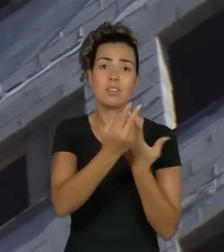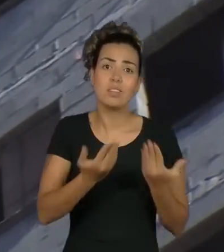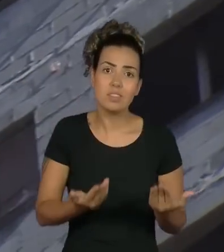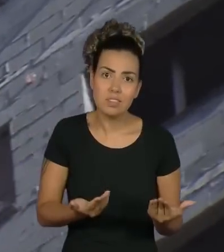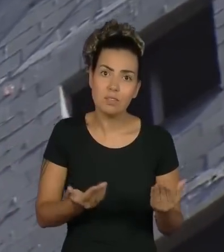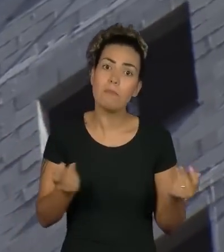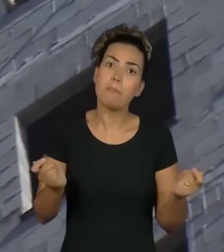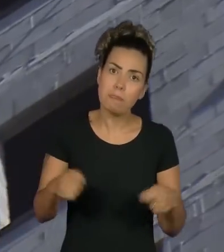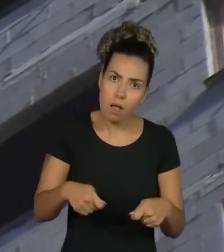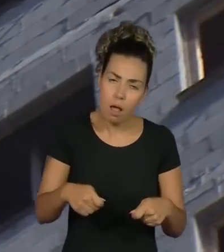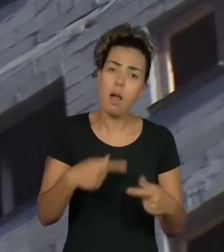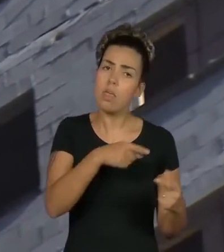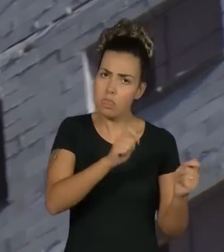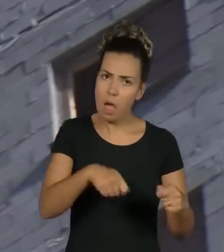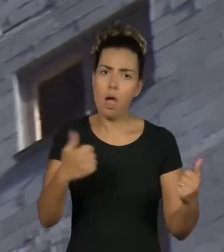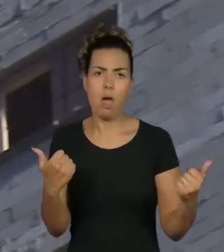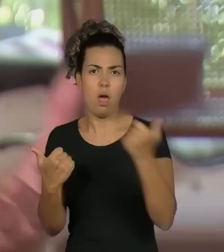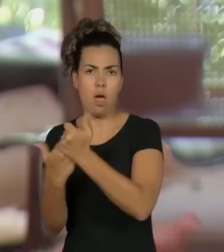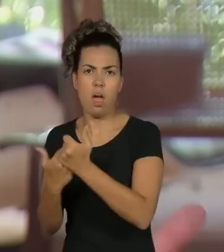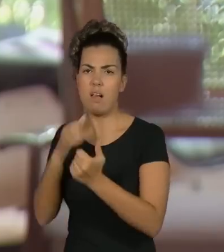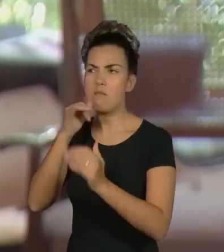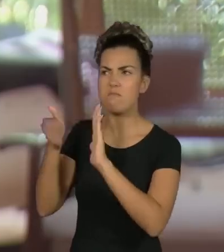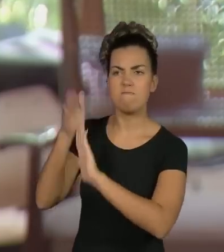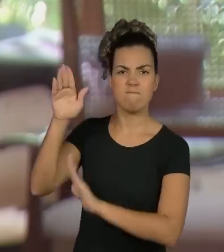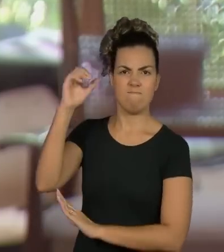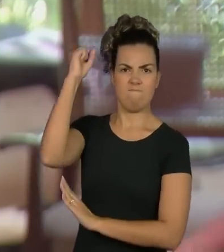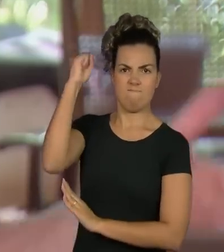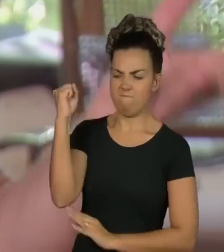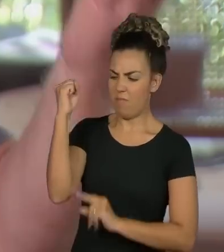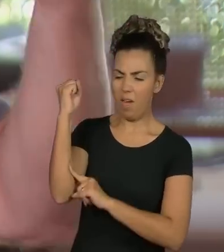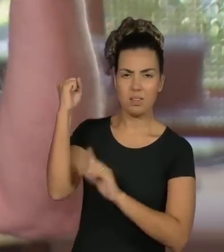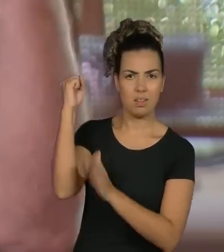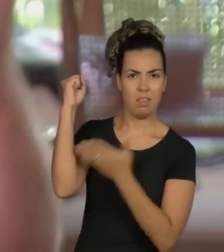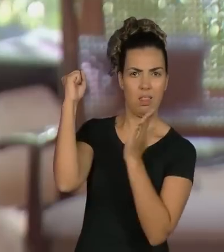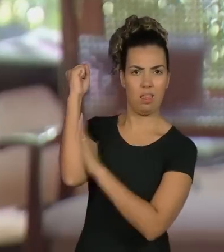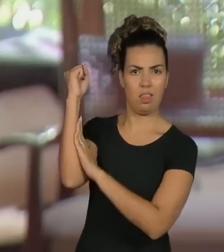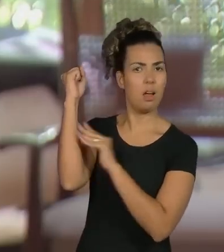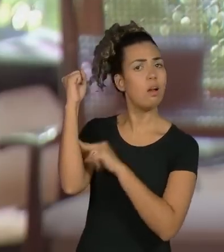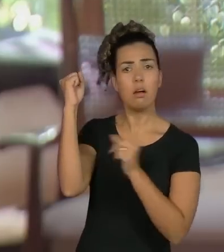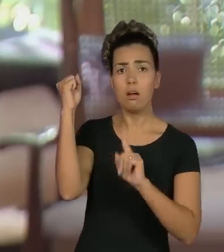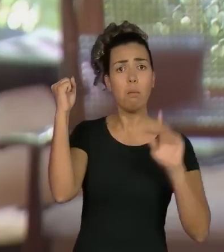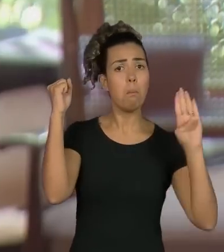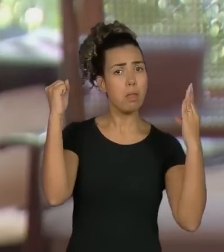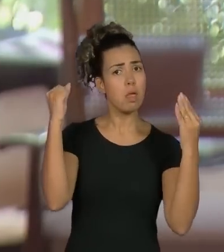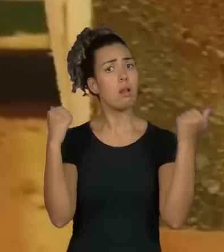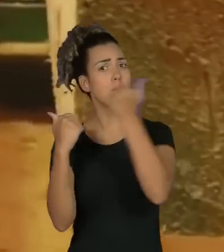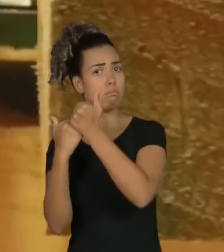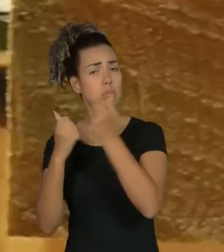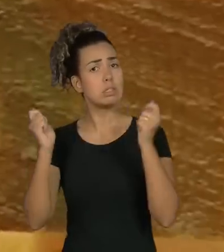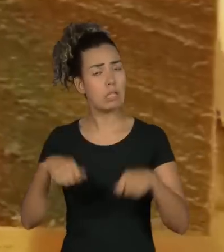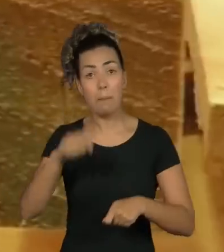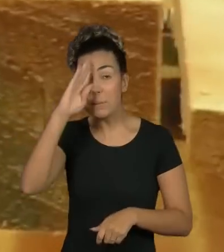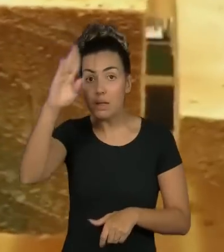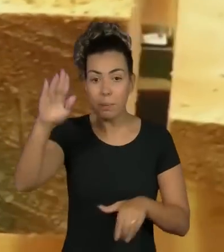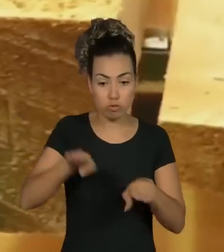as vigas metálicas. Basicamente, tudo que está acima do solo pode ser feito com madeira.